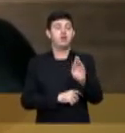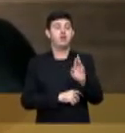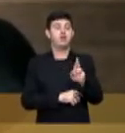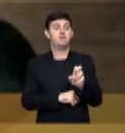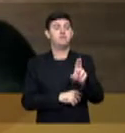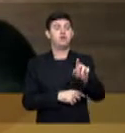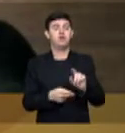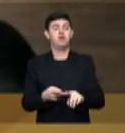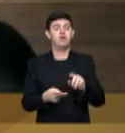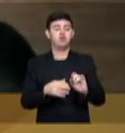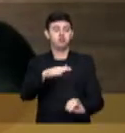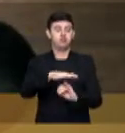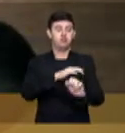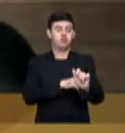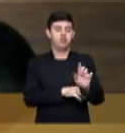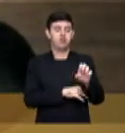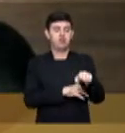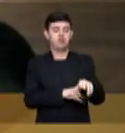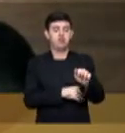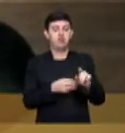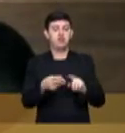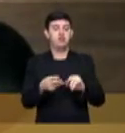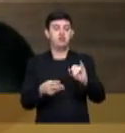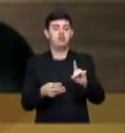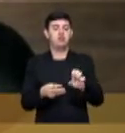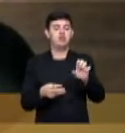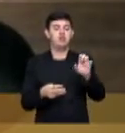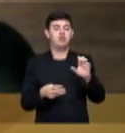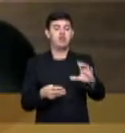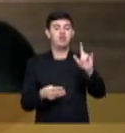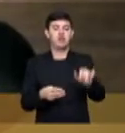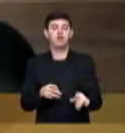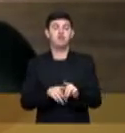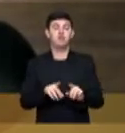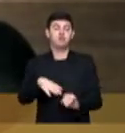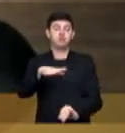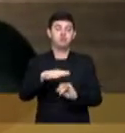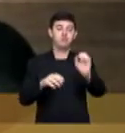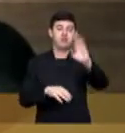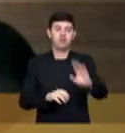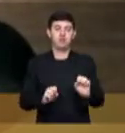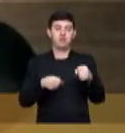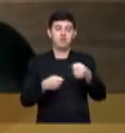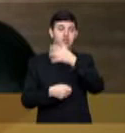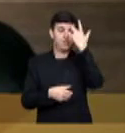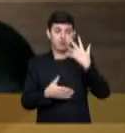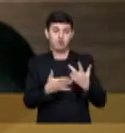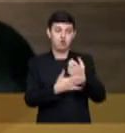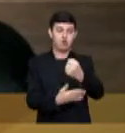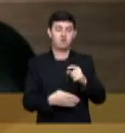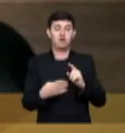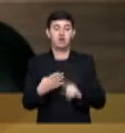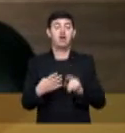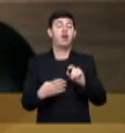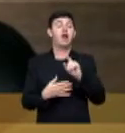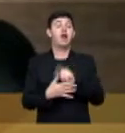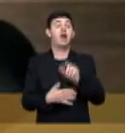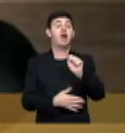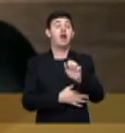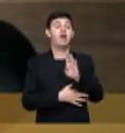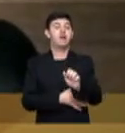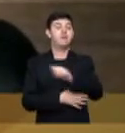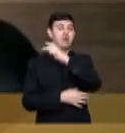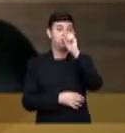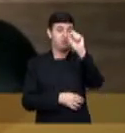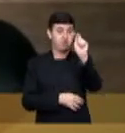o IDEC, Instituto Brasileiro de Defesa do Consumidor, a ABA, Associação Brasileira de Anunciantes,